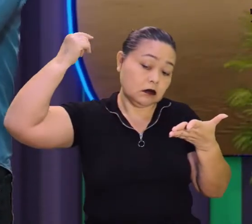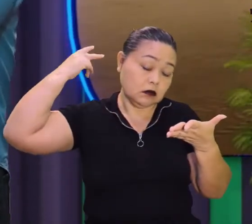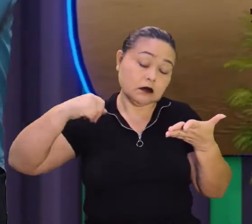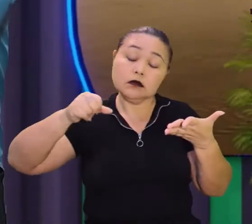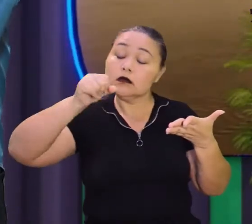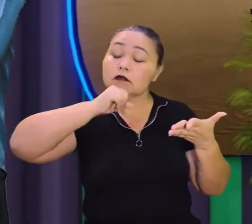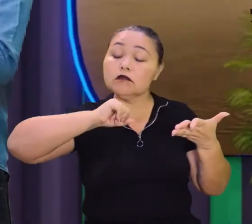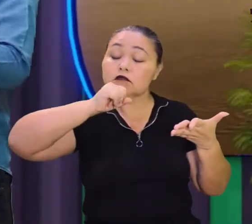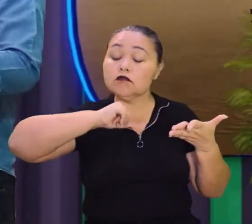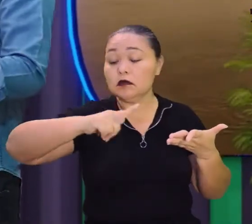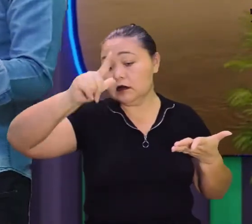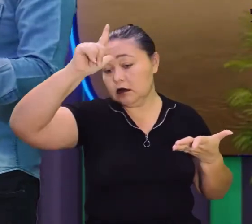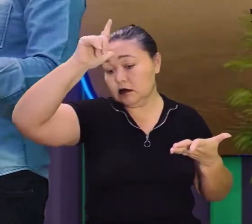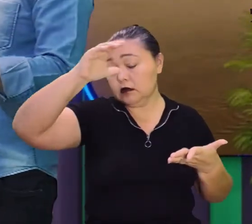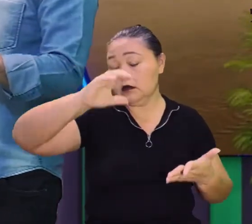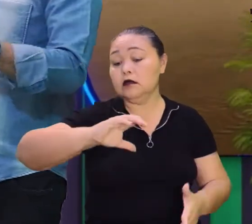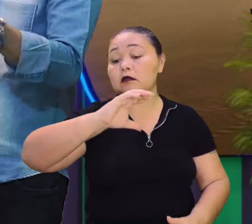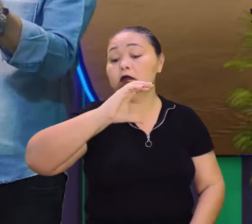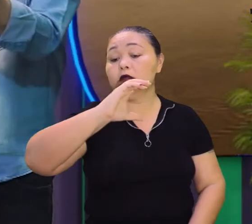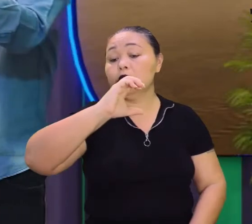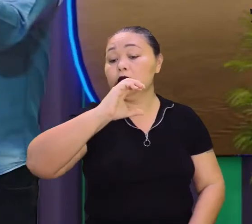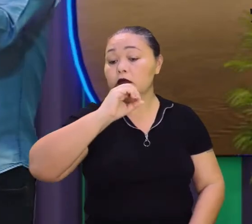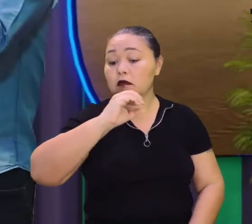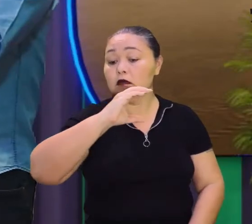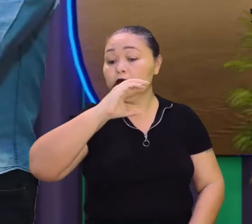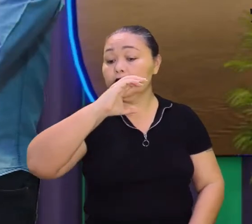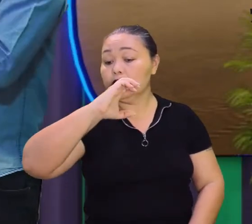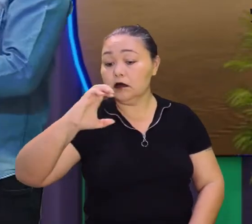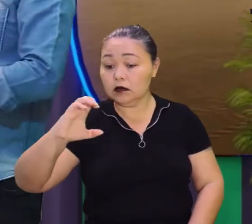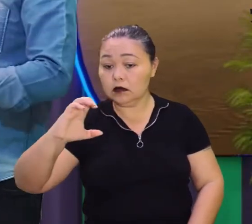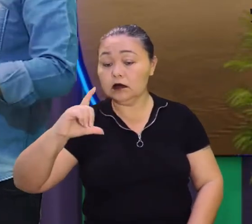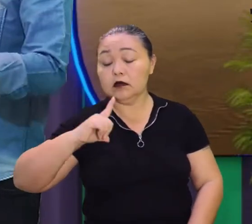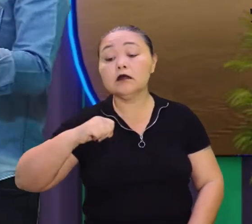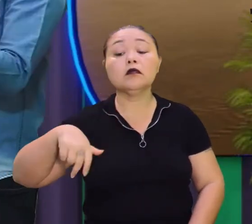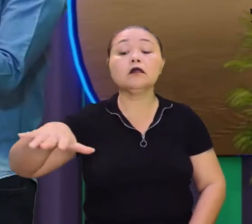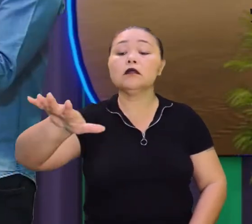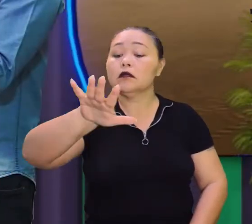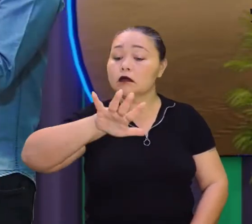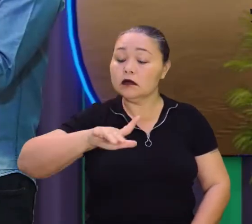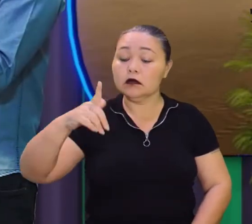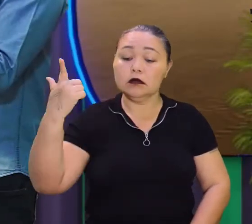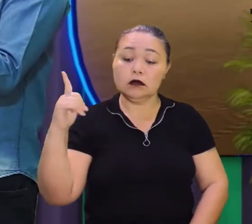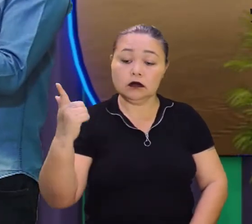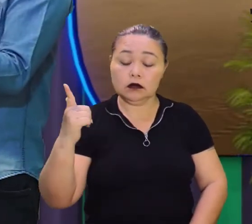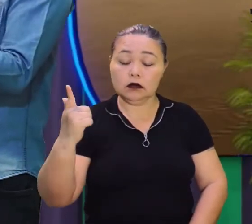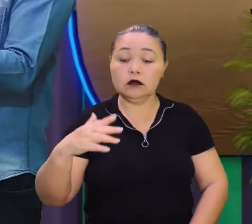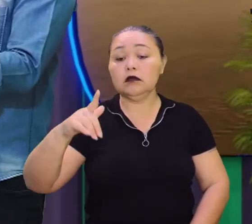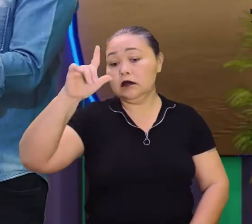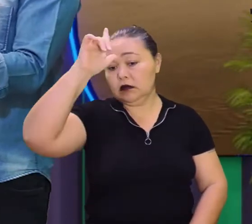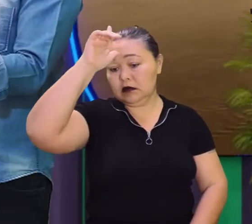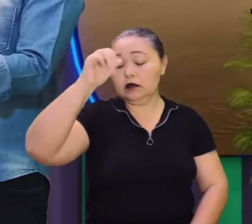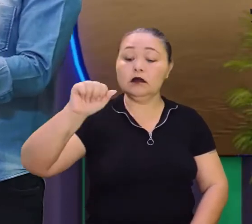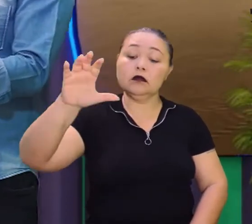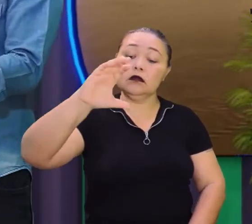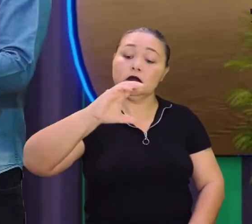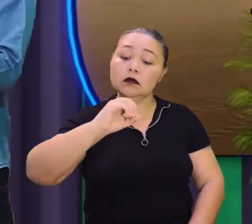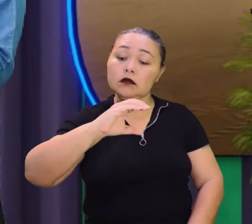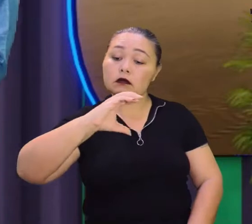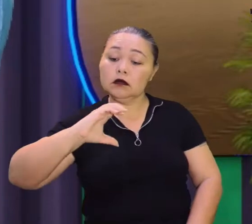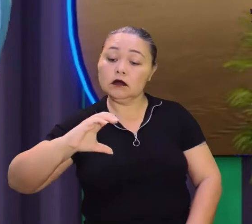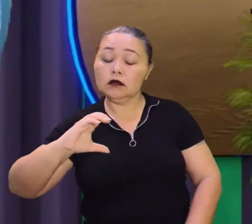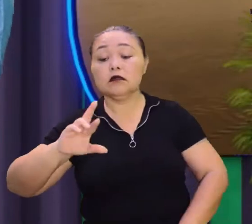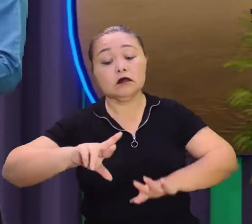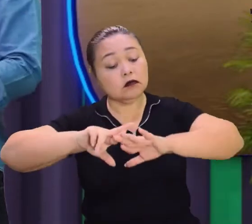Alemanha Ocidental, porque ela não existe mais. Isso mesmo. Só que ficou no espaço geográfico da Alemanha Ocidental essa